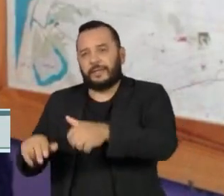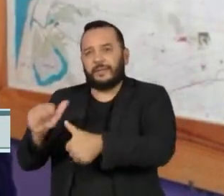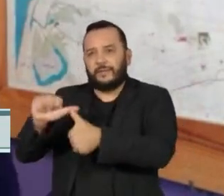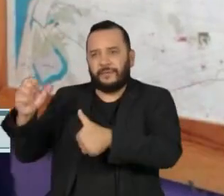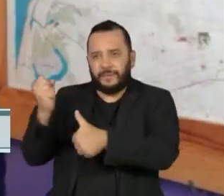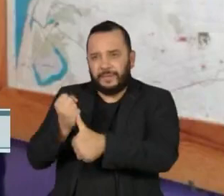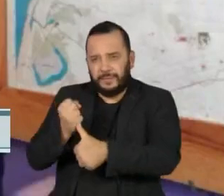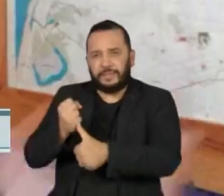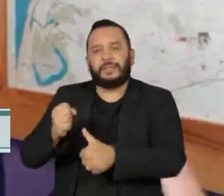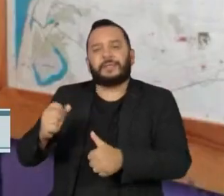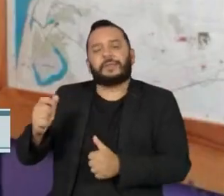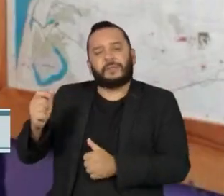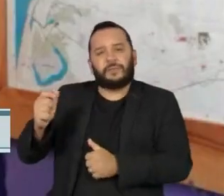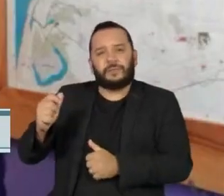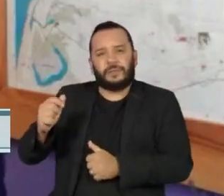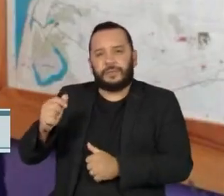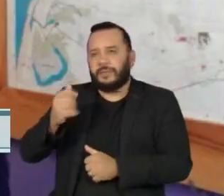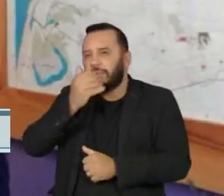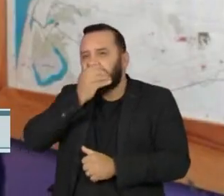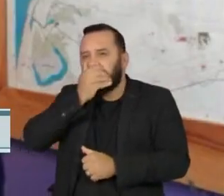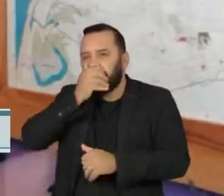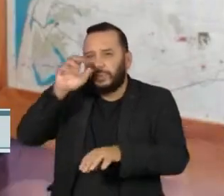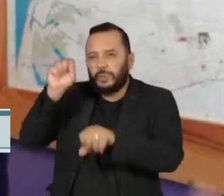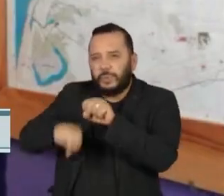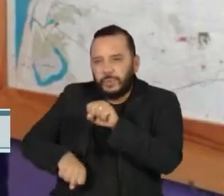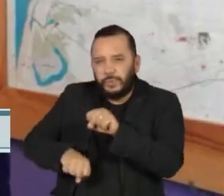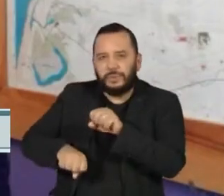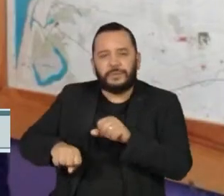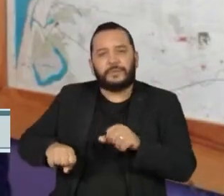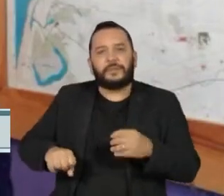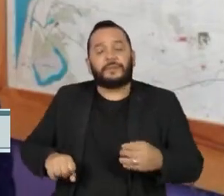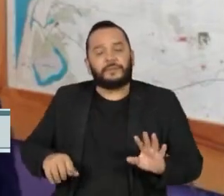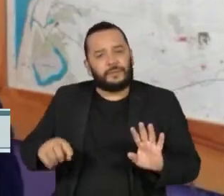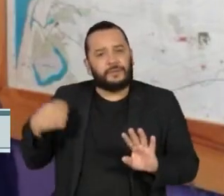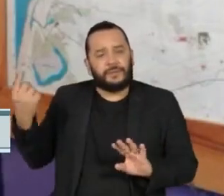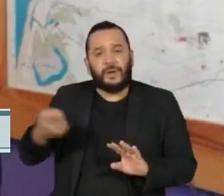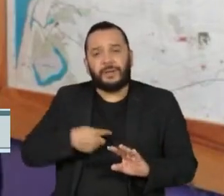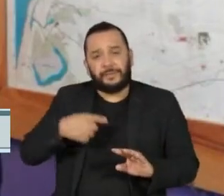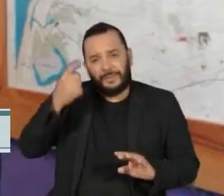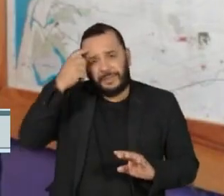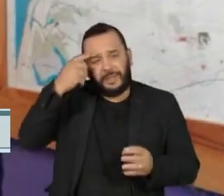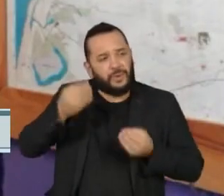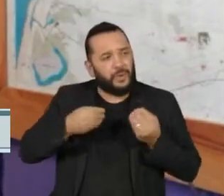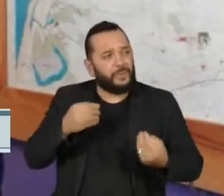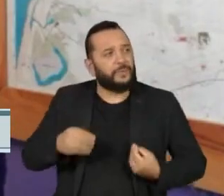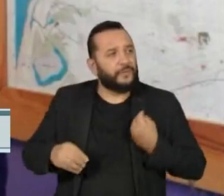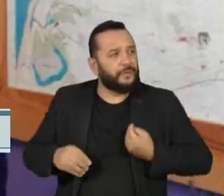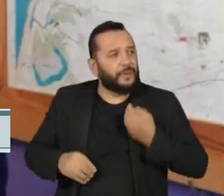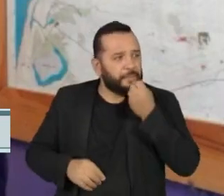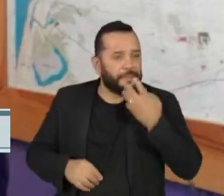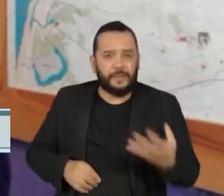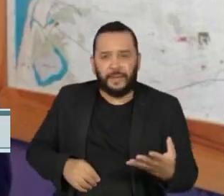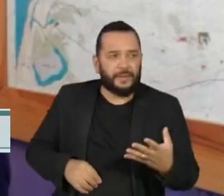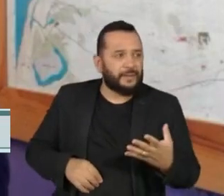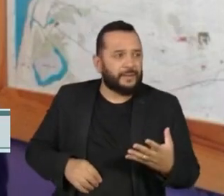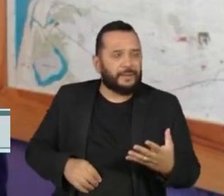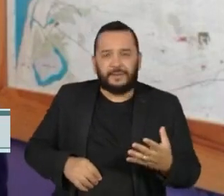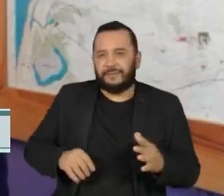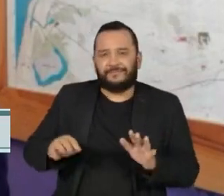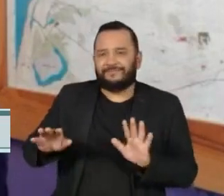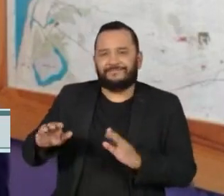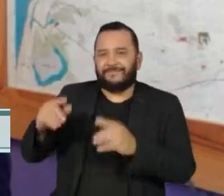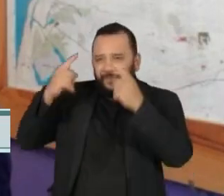do estupro, de também pensar políticas do bem viver, de também pensar um outro mundo que não passa por violências